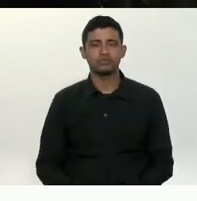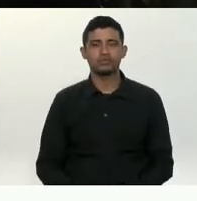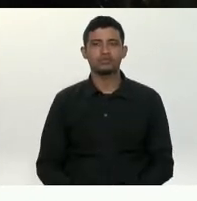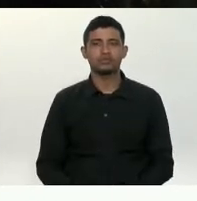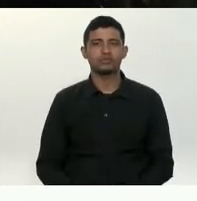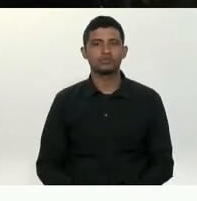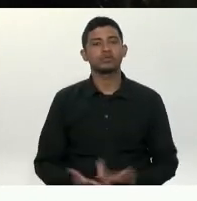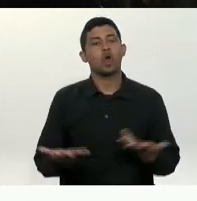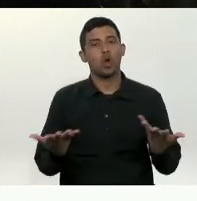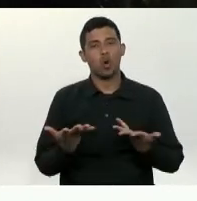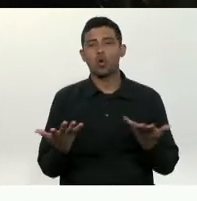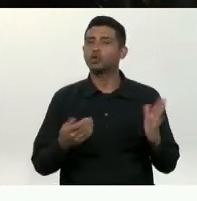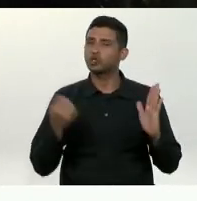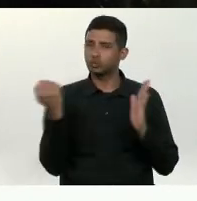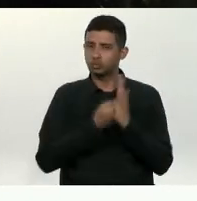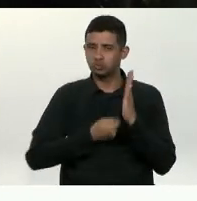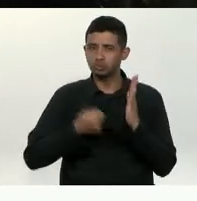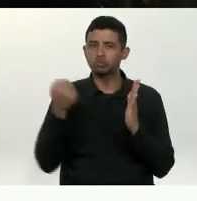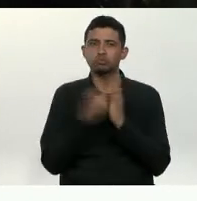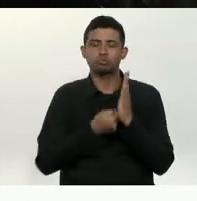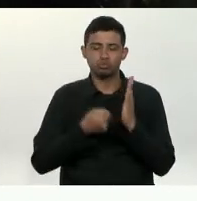hoje é uma obrigação, mas